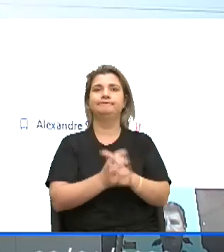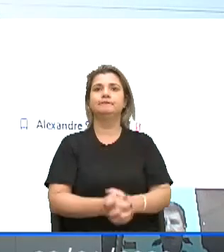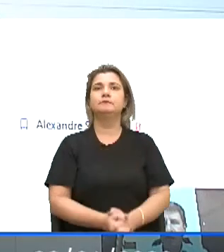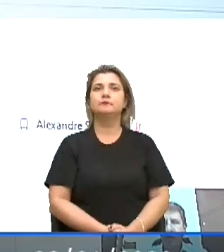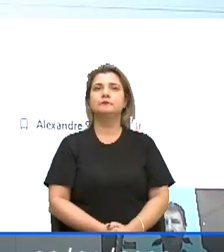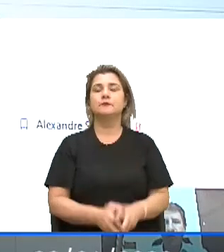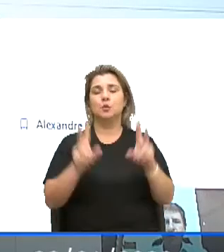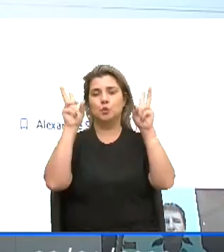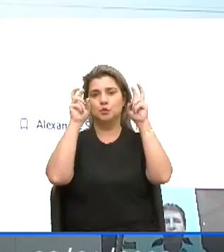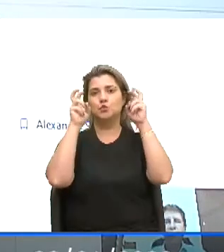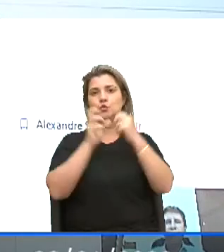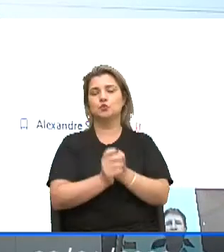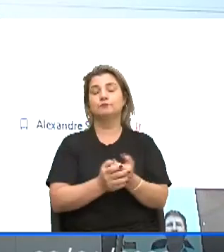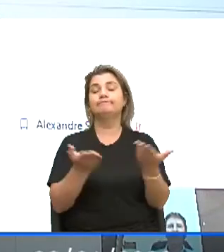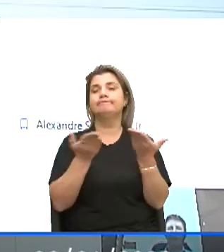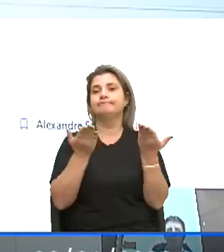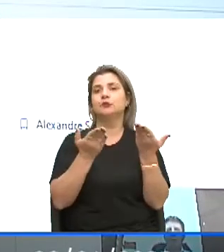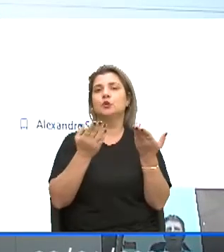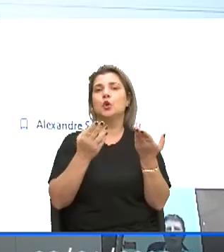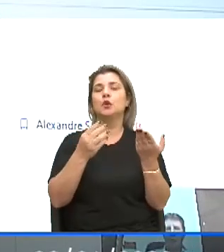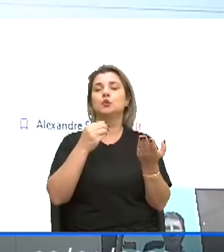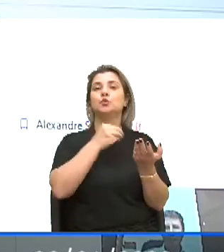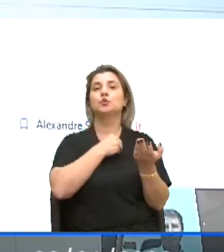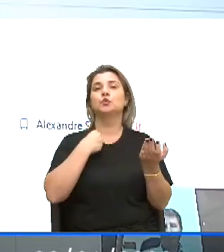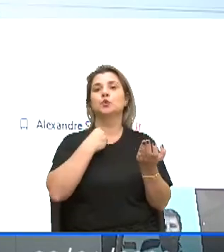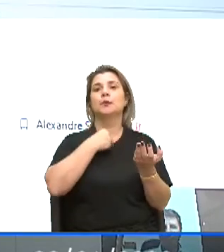Agora, doutor Marcelo. Tá